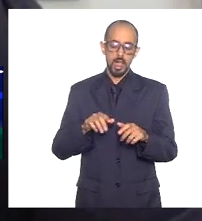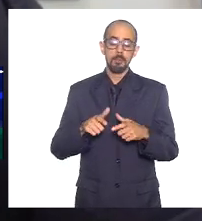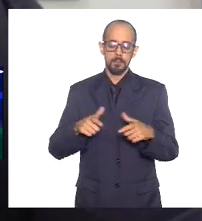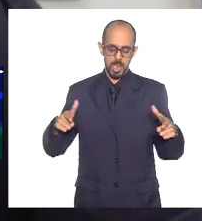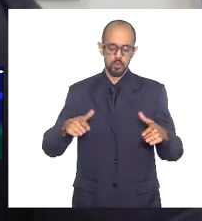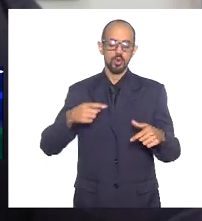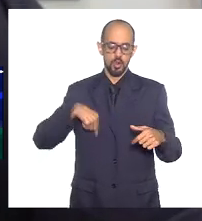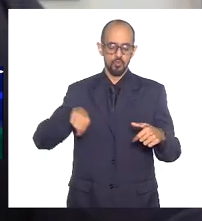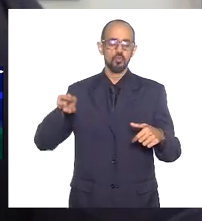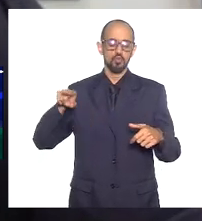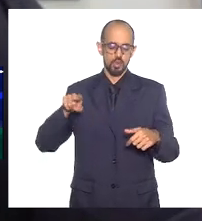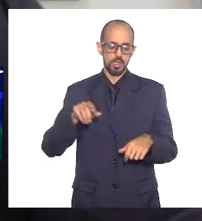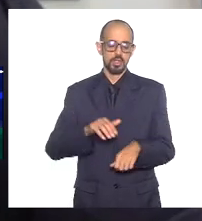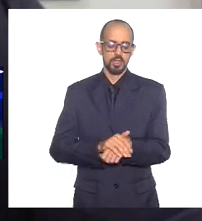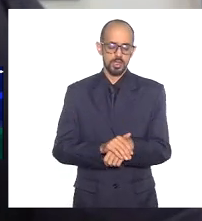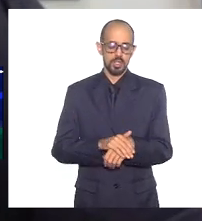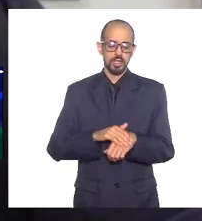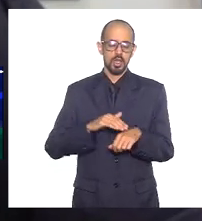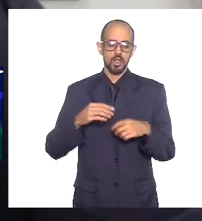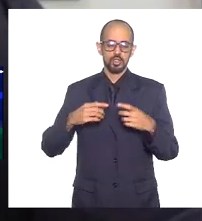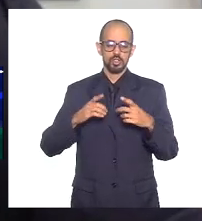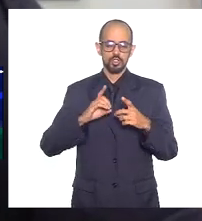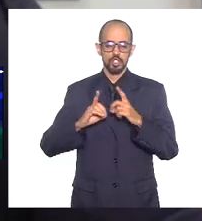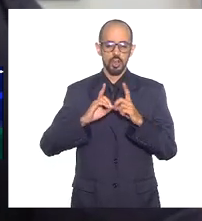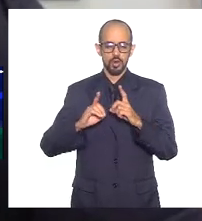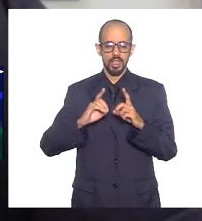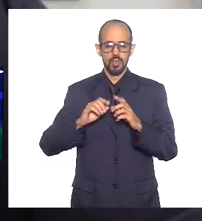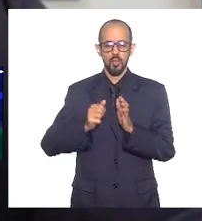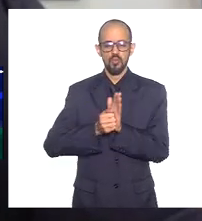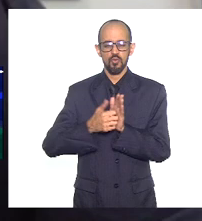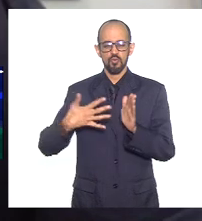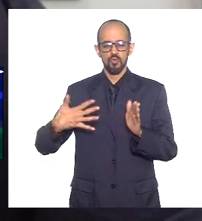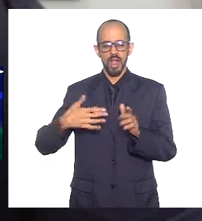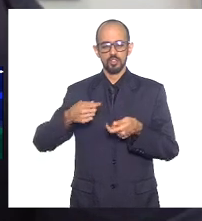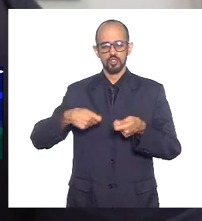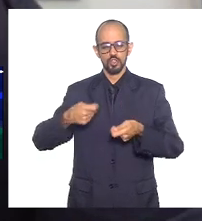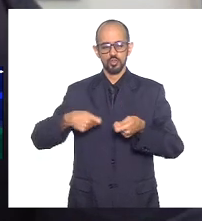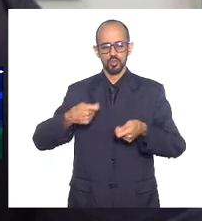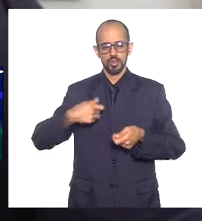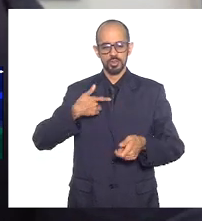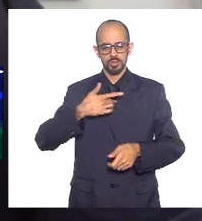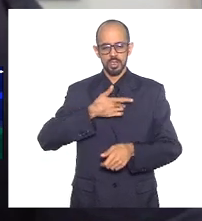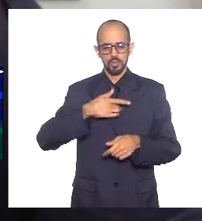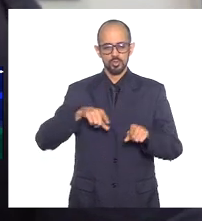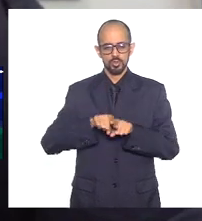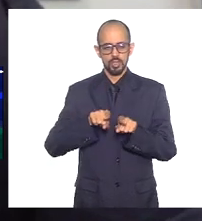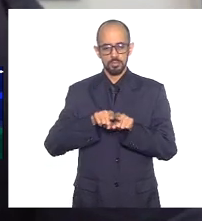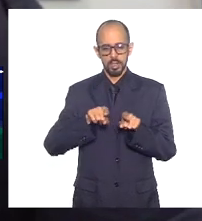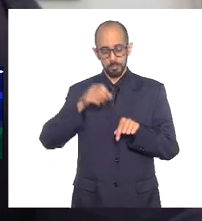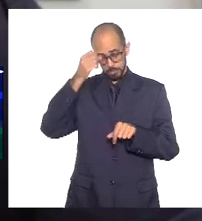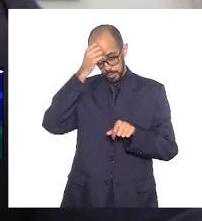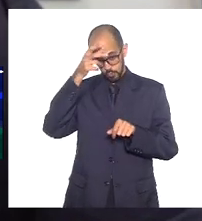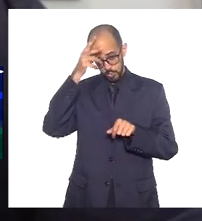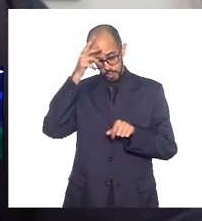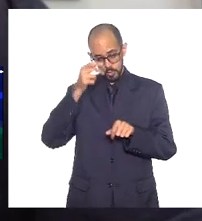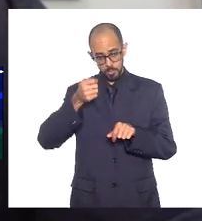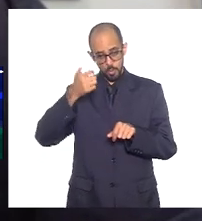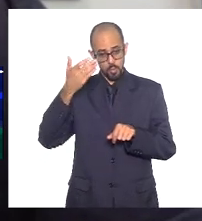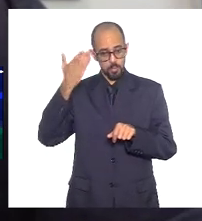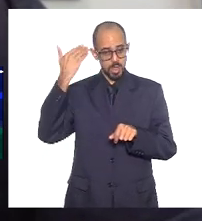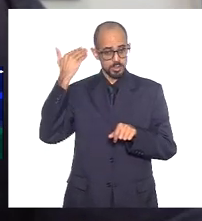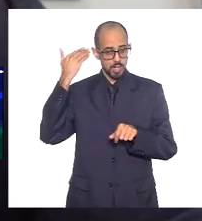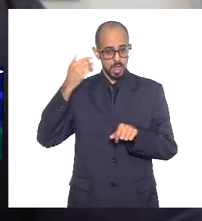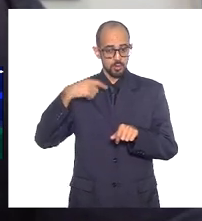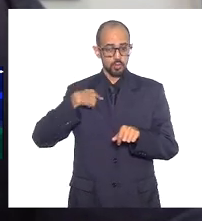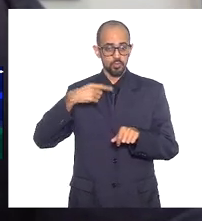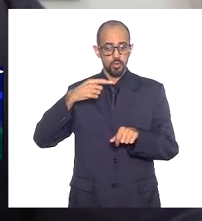nosso estado dialoguei com muitos gestores de saúde dialoguei com muitos prefeitos cito aqui o mais recente que foi